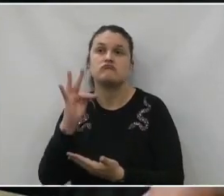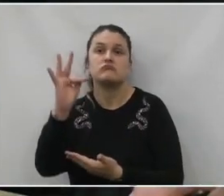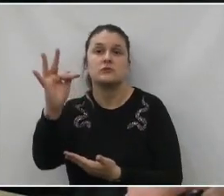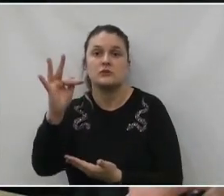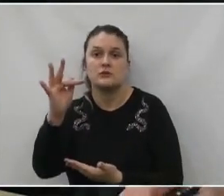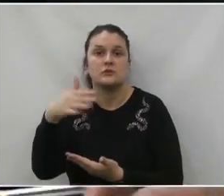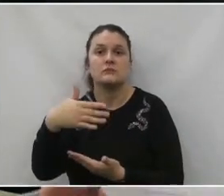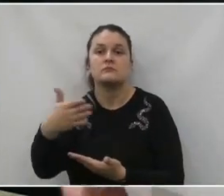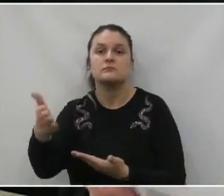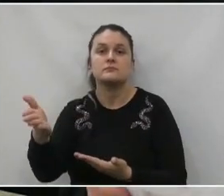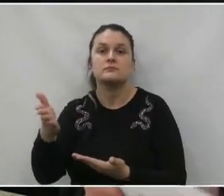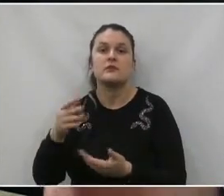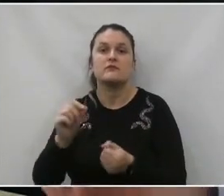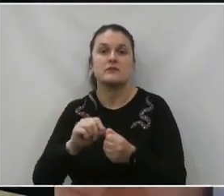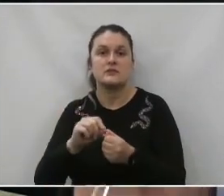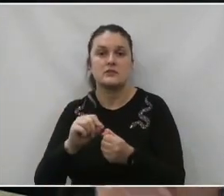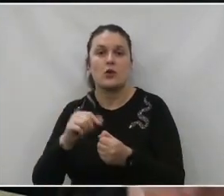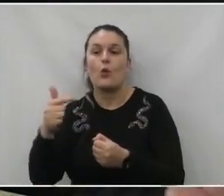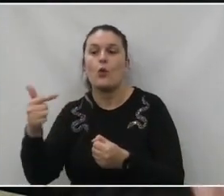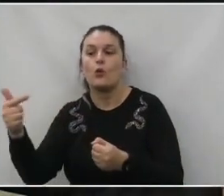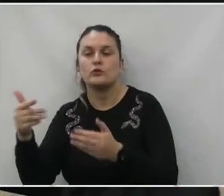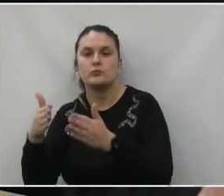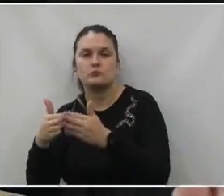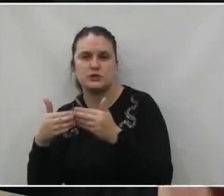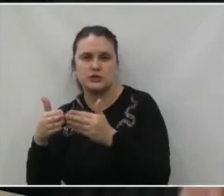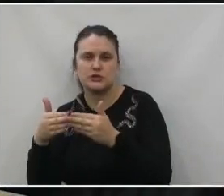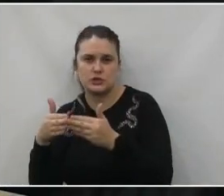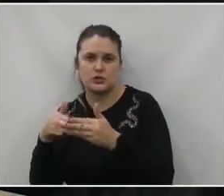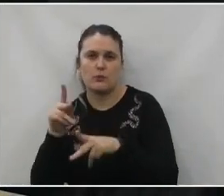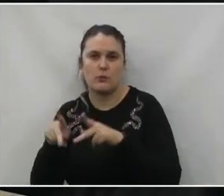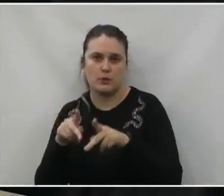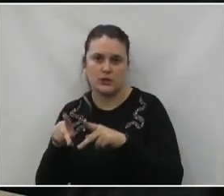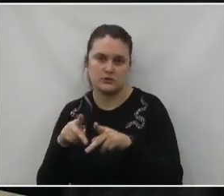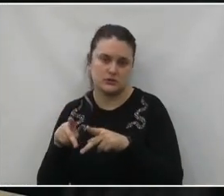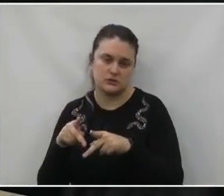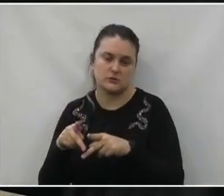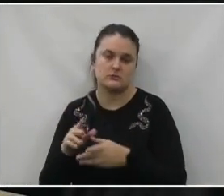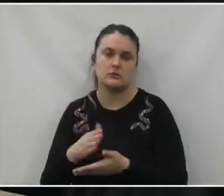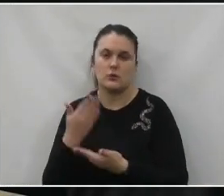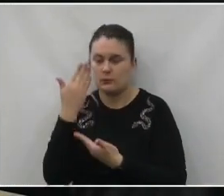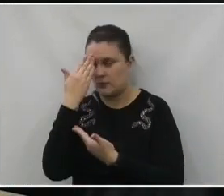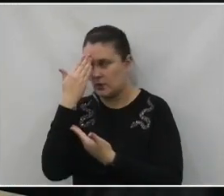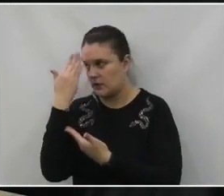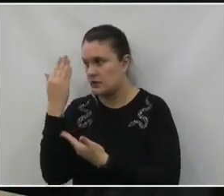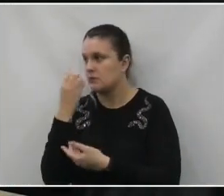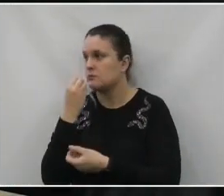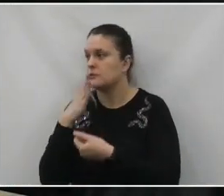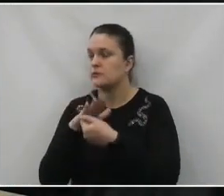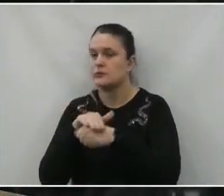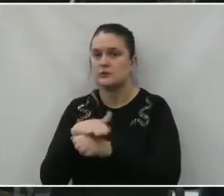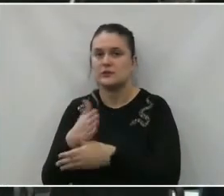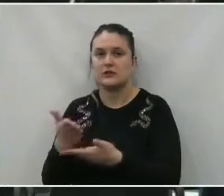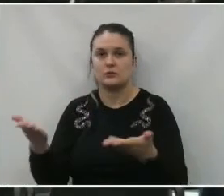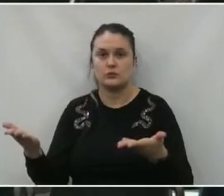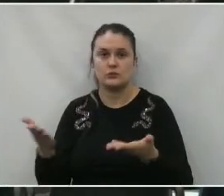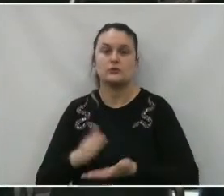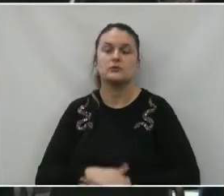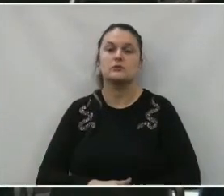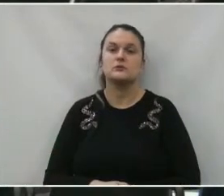dias fazendo as outras solicitações que a população nos pede. Muito obrigado e uma boa noite a todos.